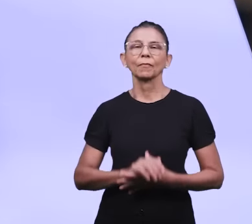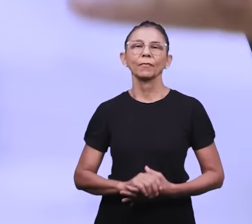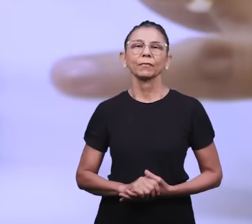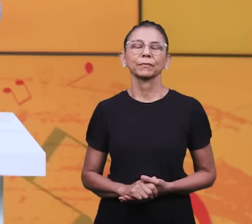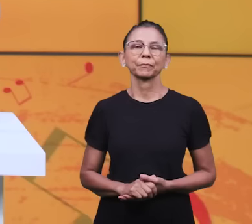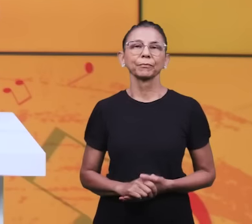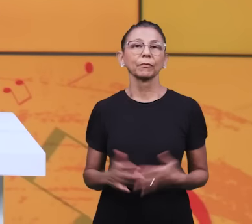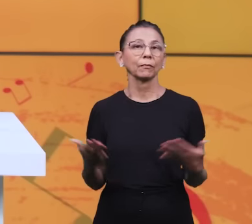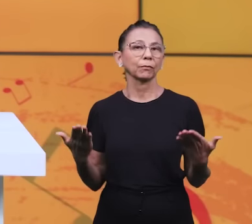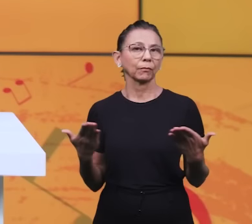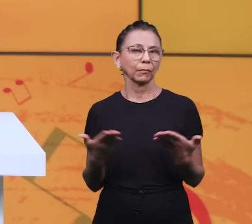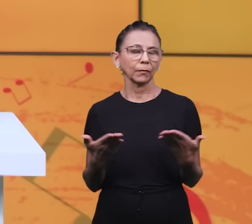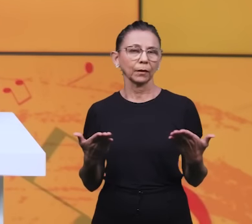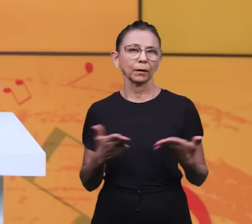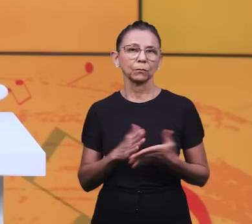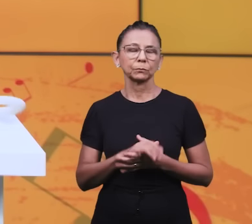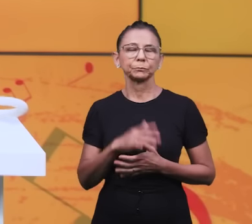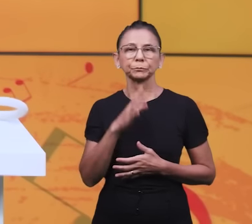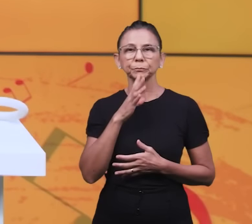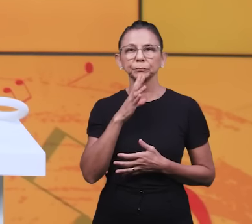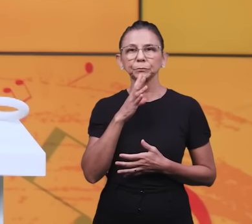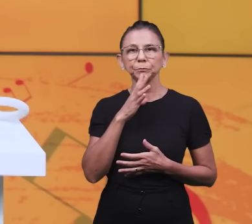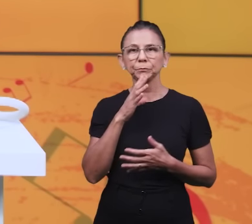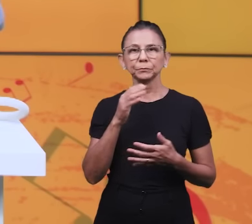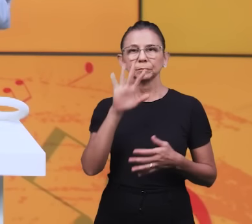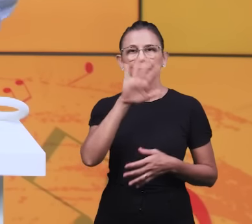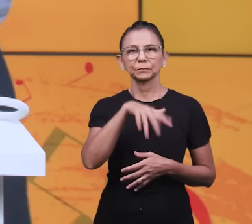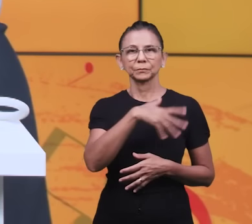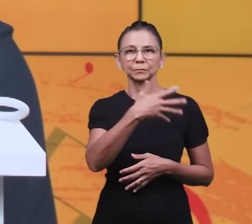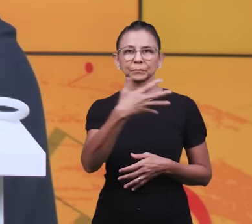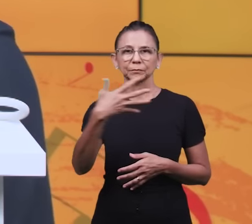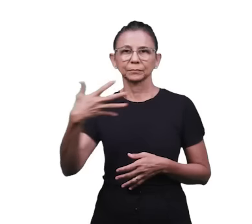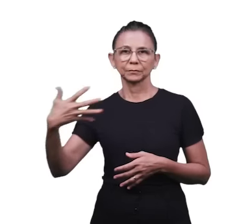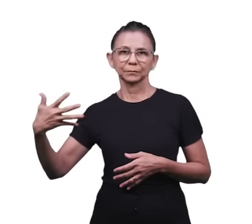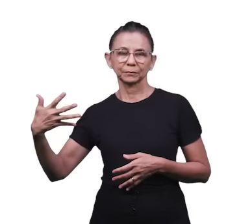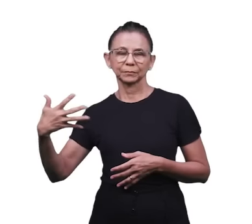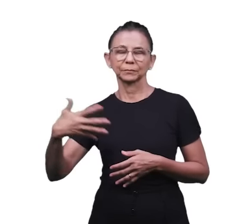agora vamos conhecer a partitura